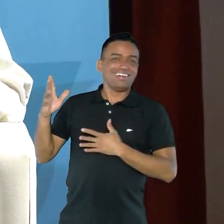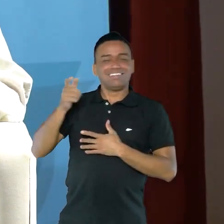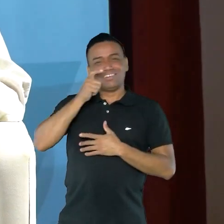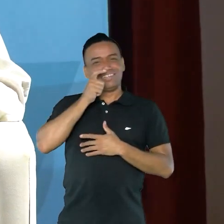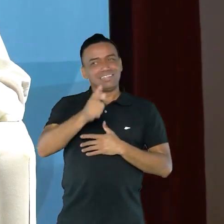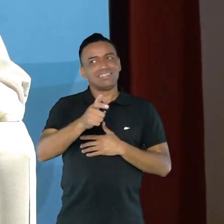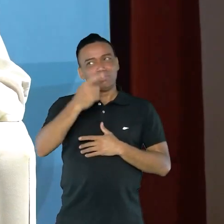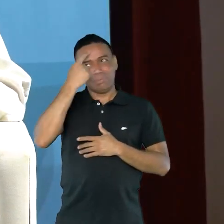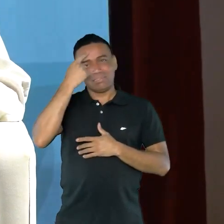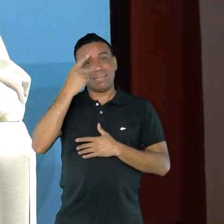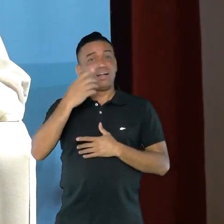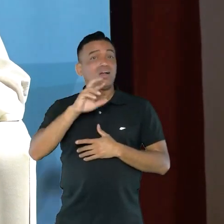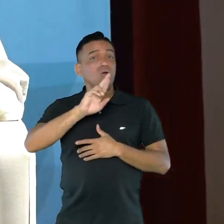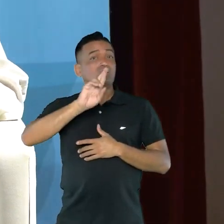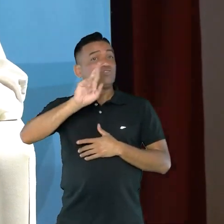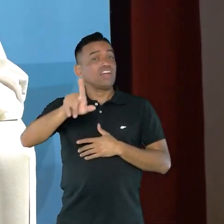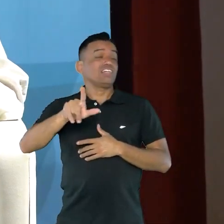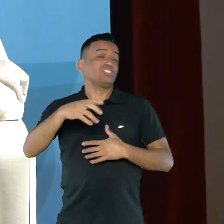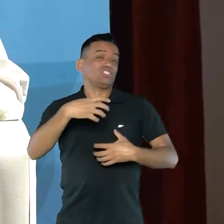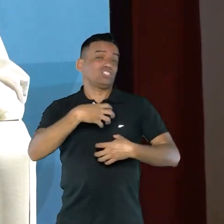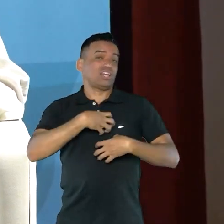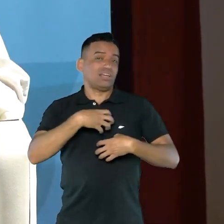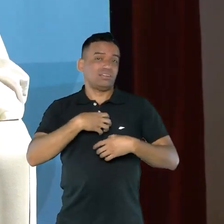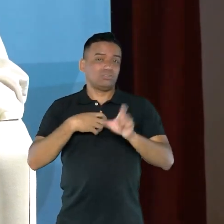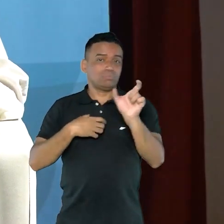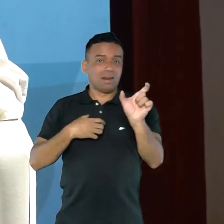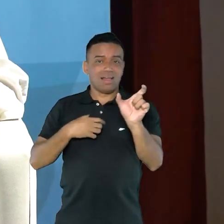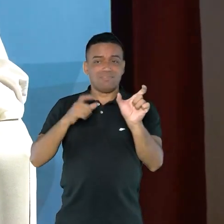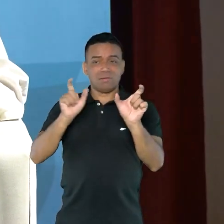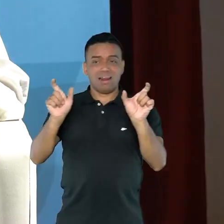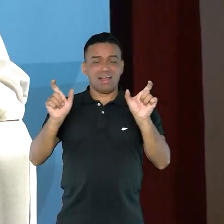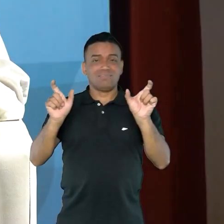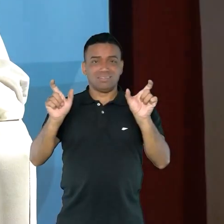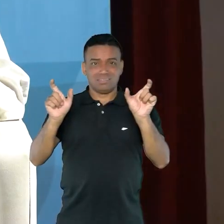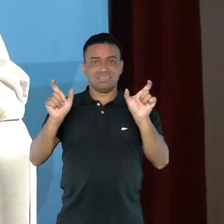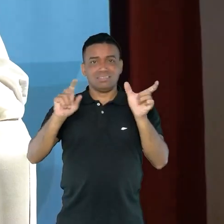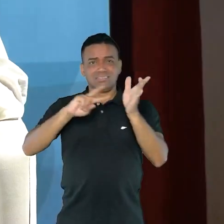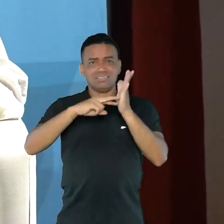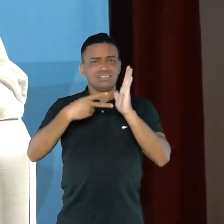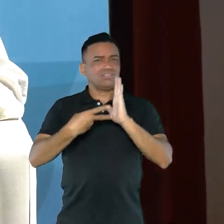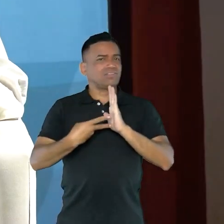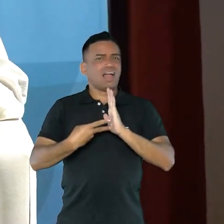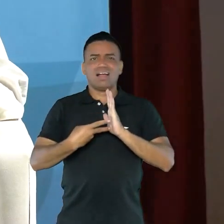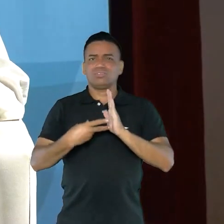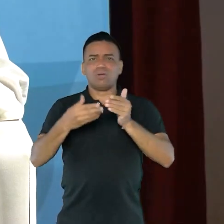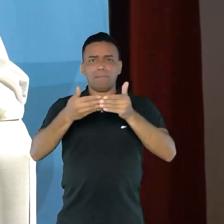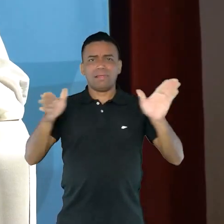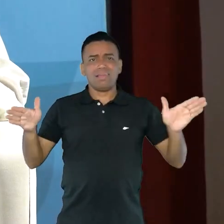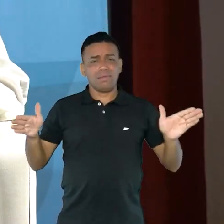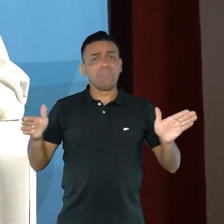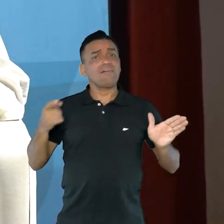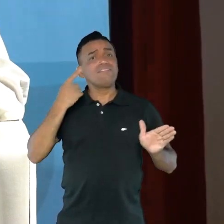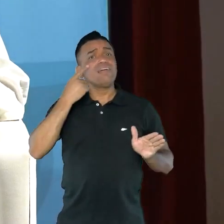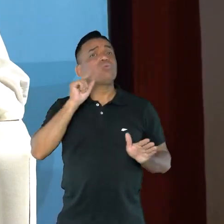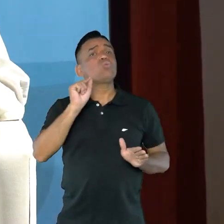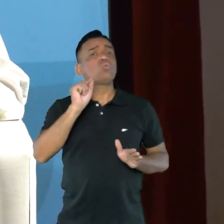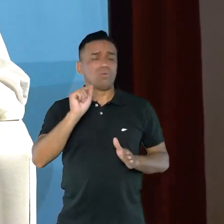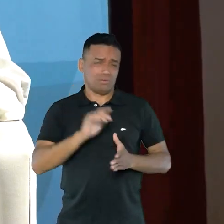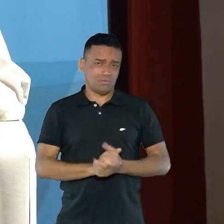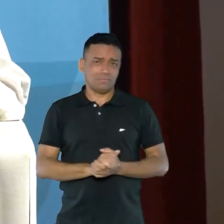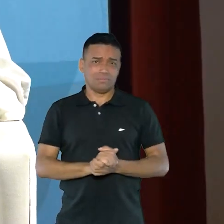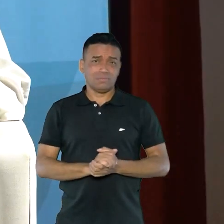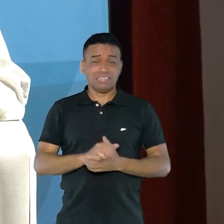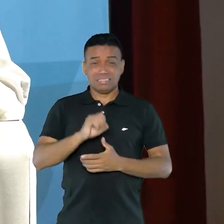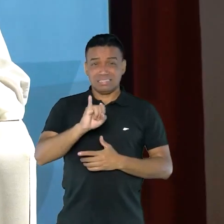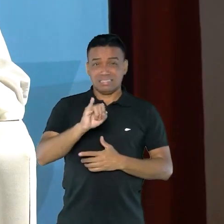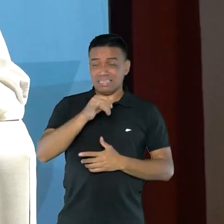pensar outras formas de compreender essas palavras, né? Abrir essas palavras e ver o que elas significam. Então, se alguém